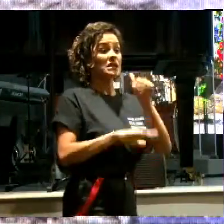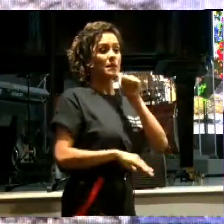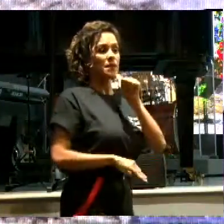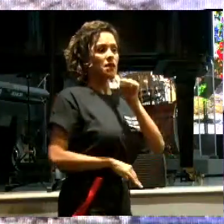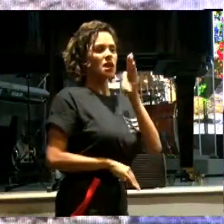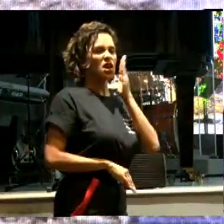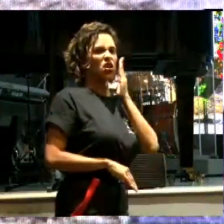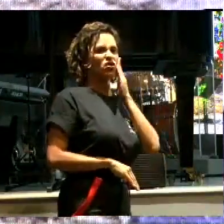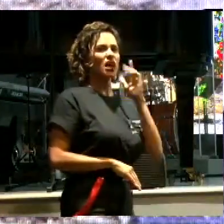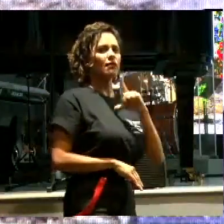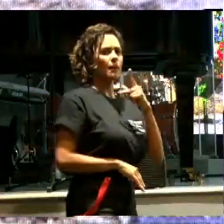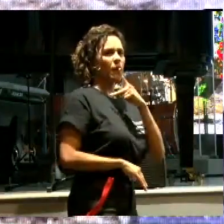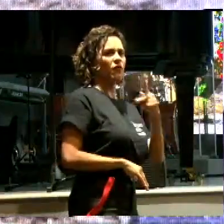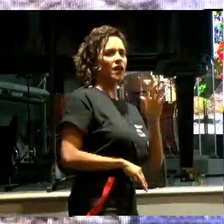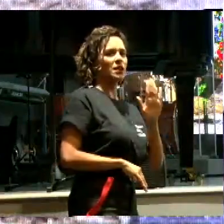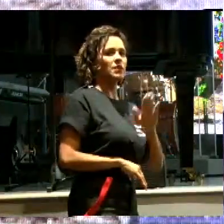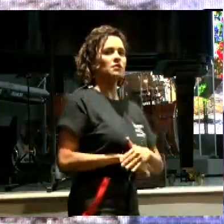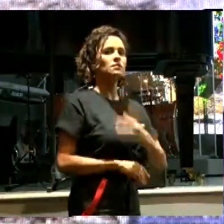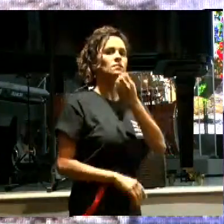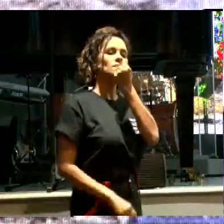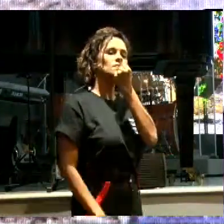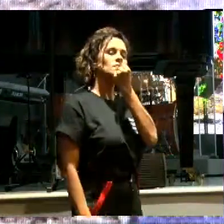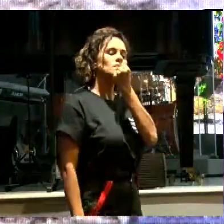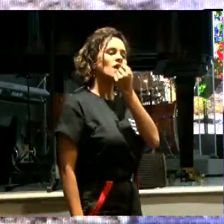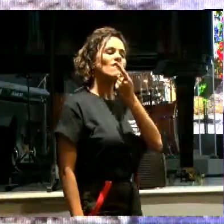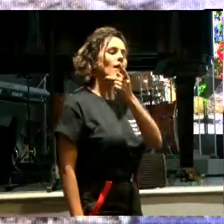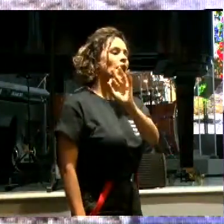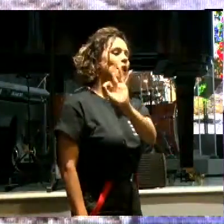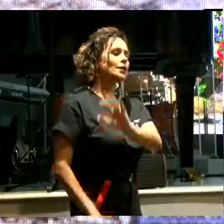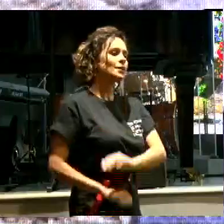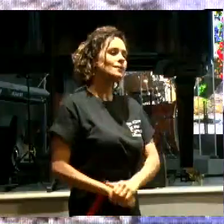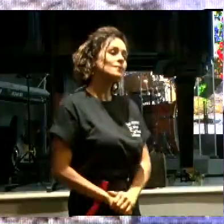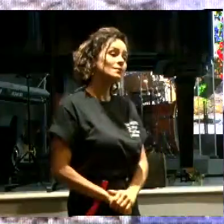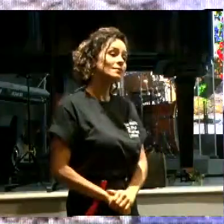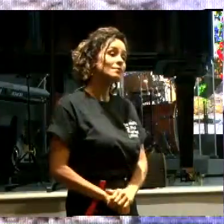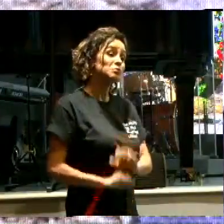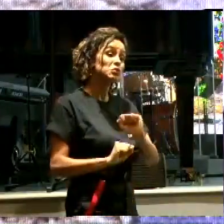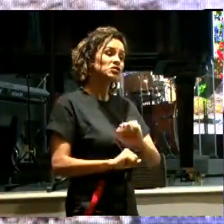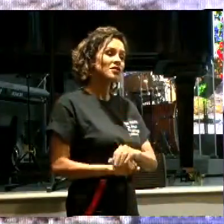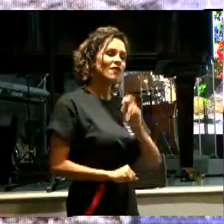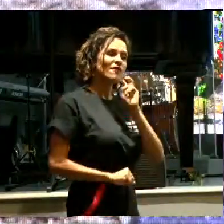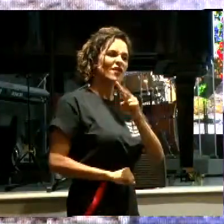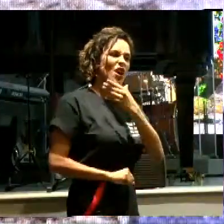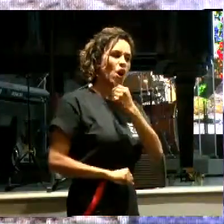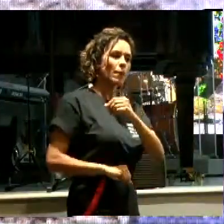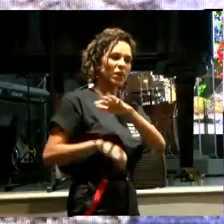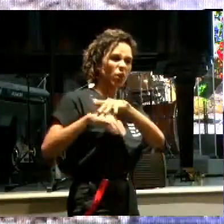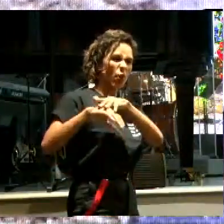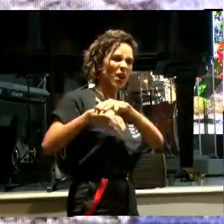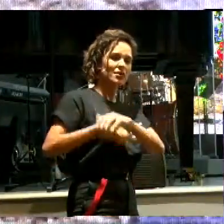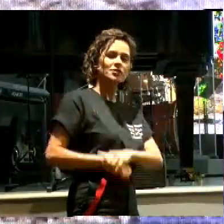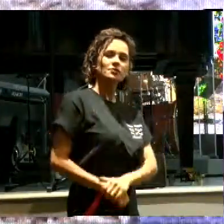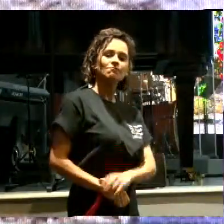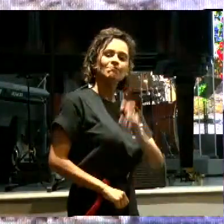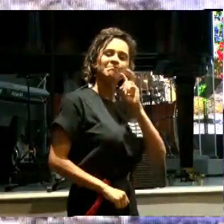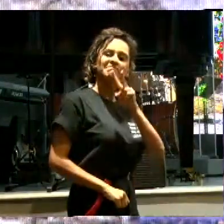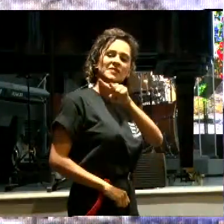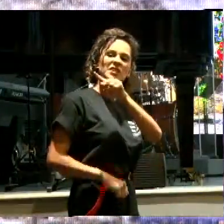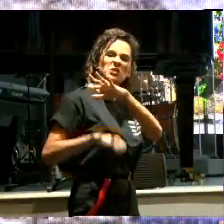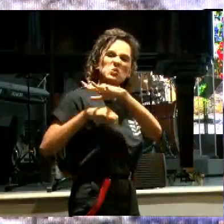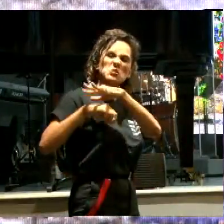ver aquele homem definhando, e ela olhando para aquele homem que fez tanto